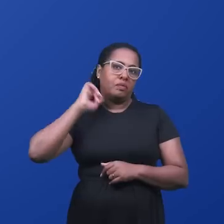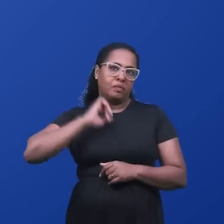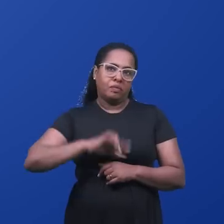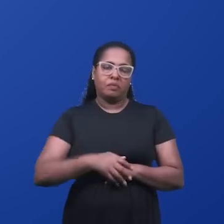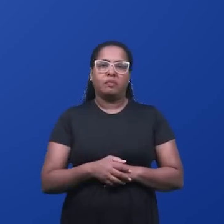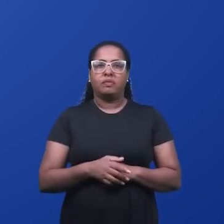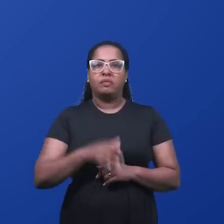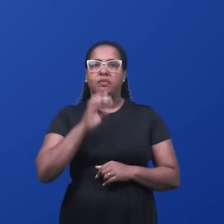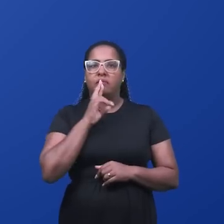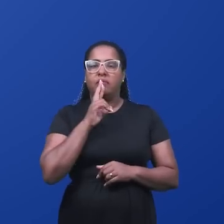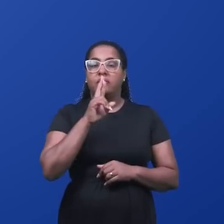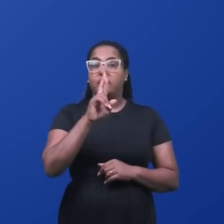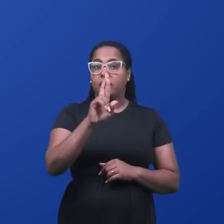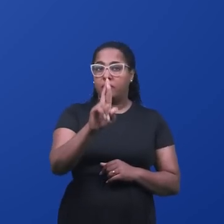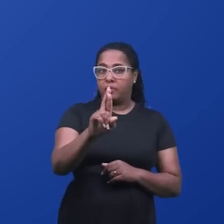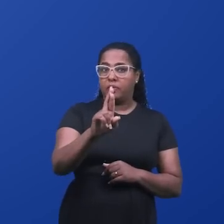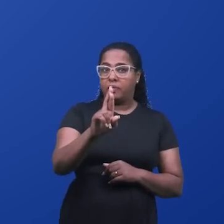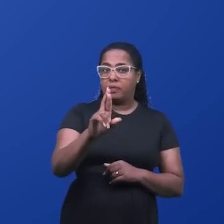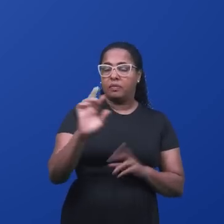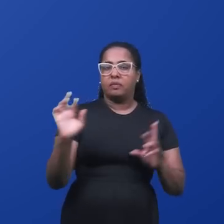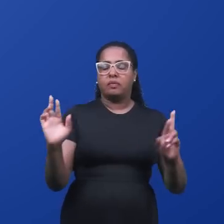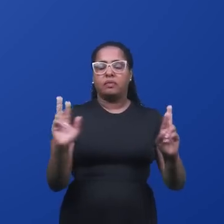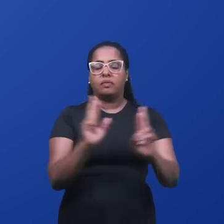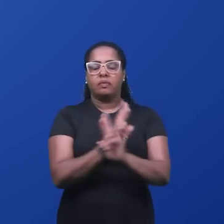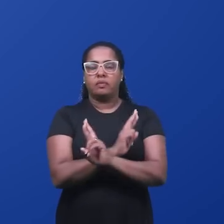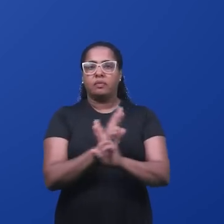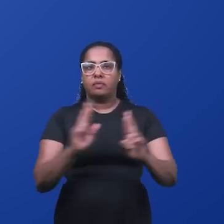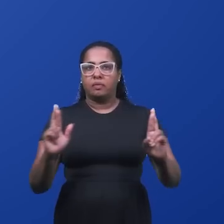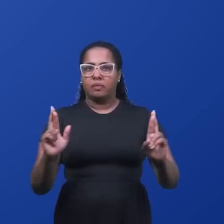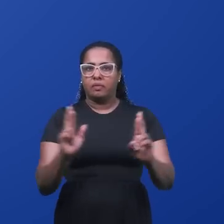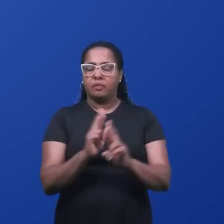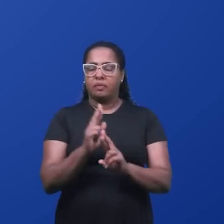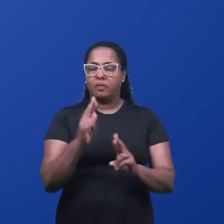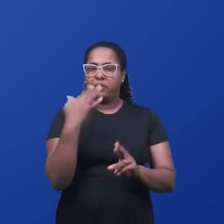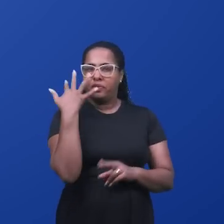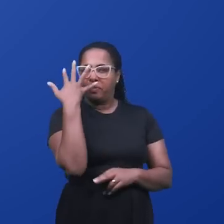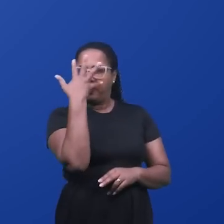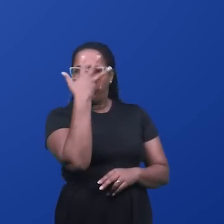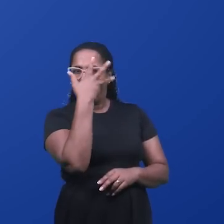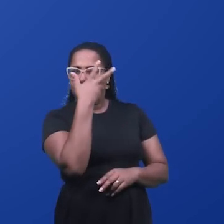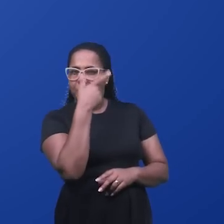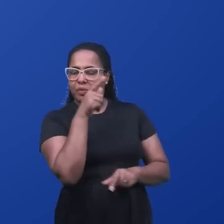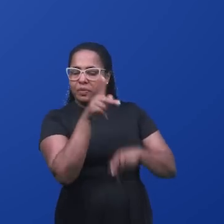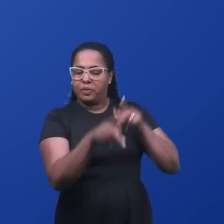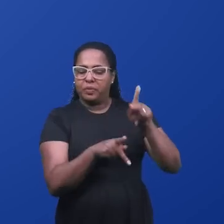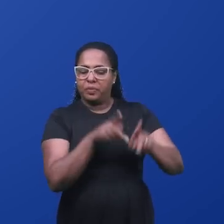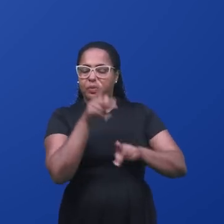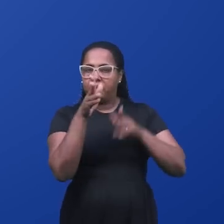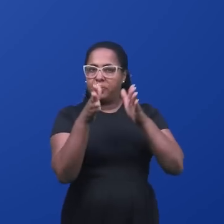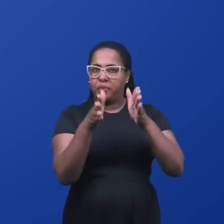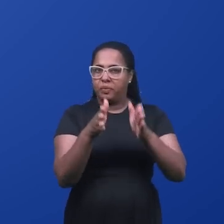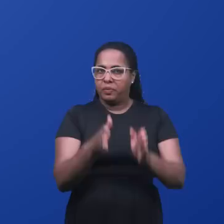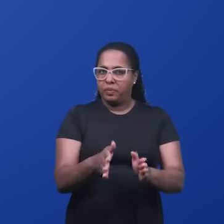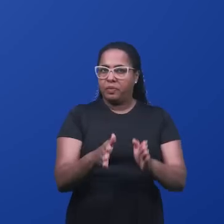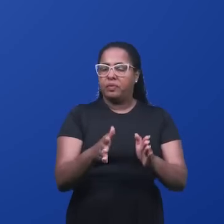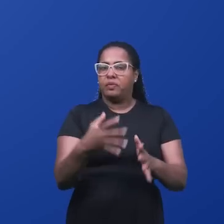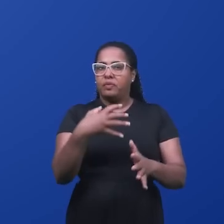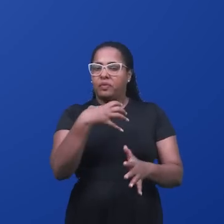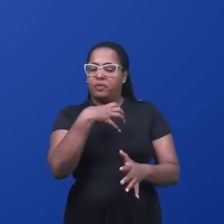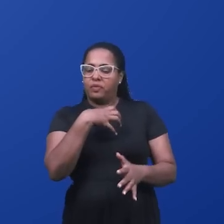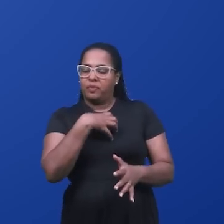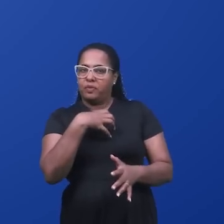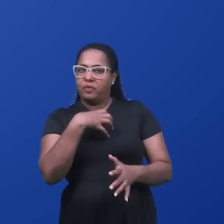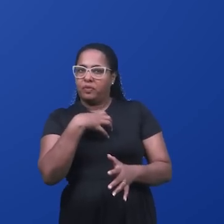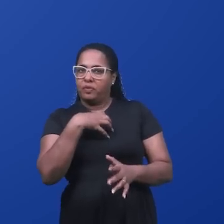atenção. A resposta está relacionada com a beleza da igreja que tem a forma